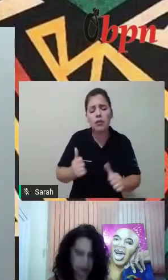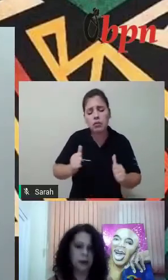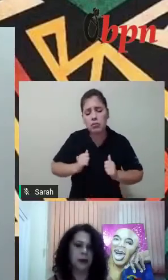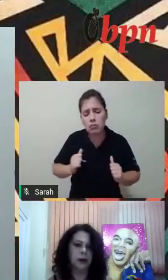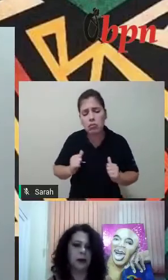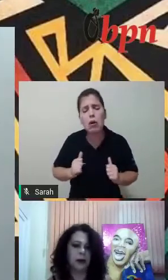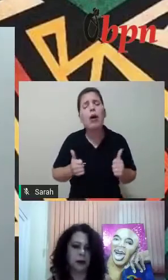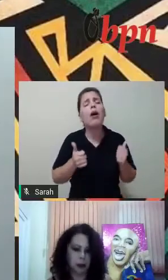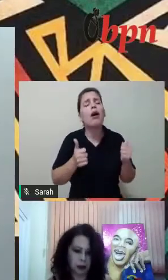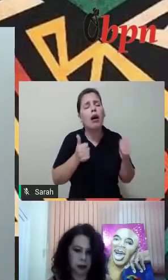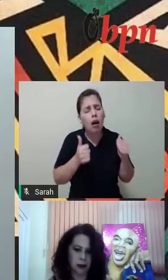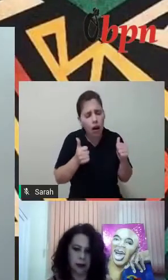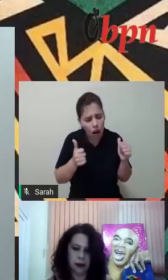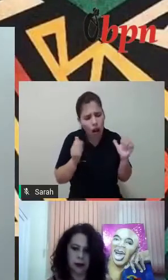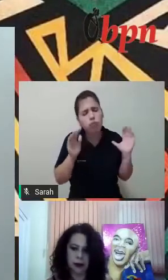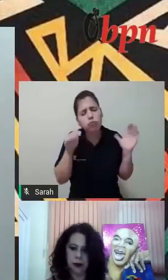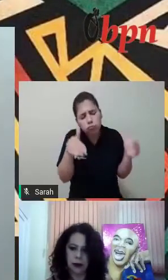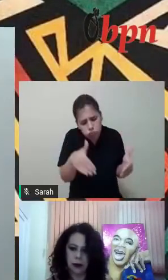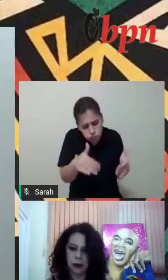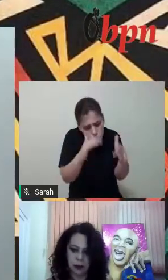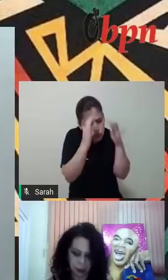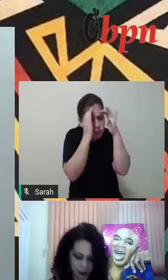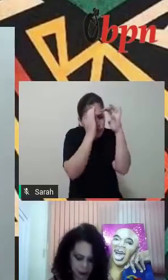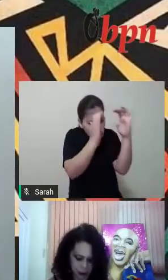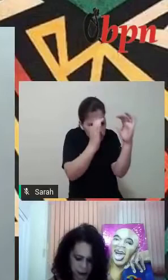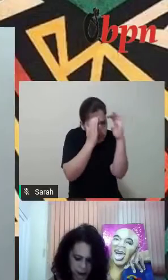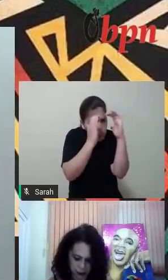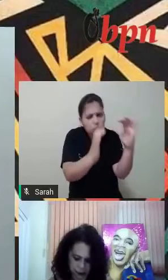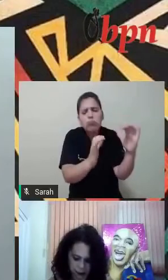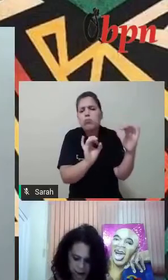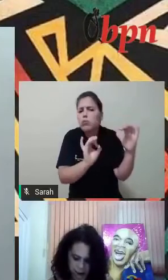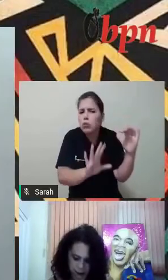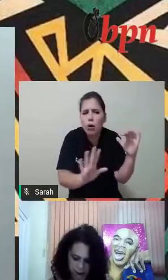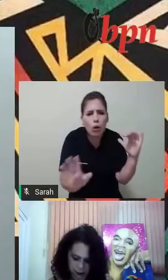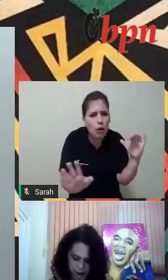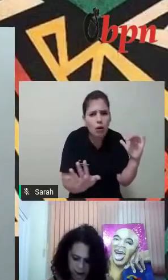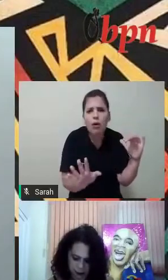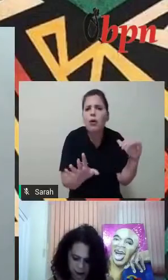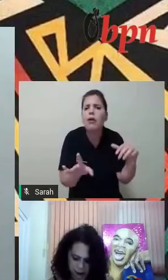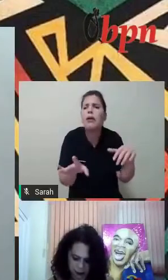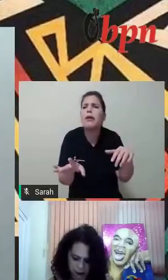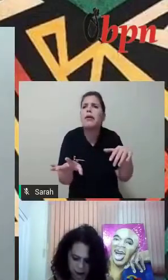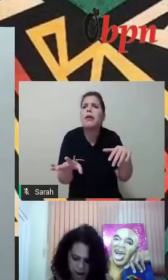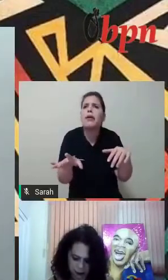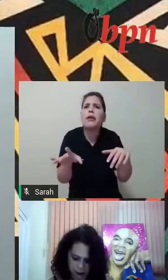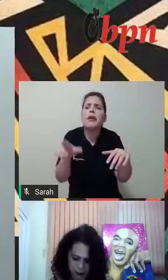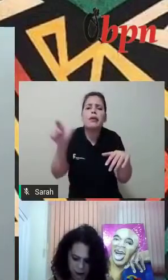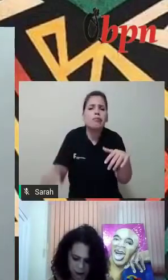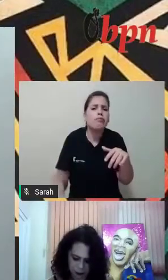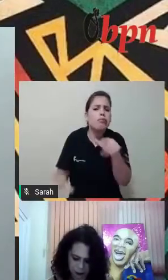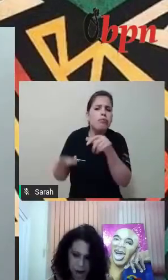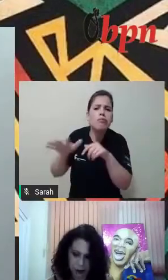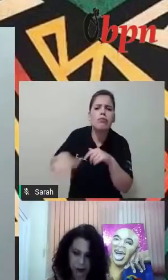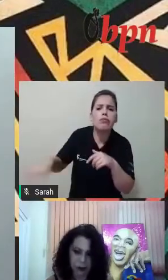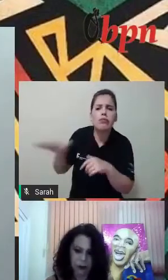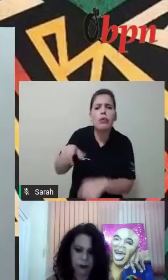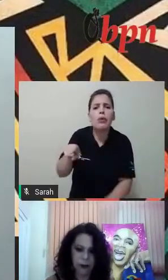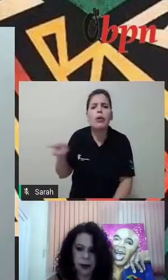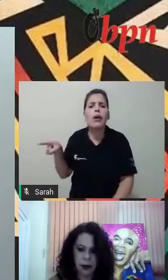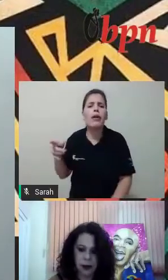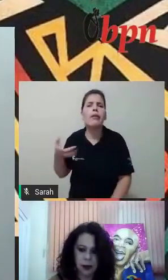a obedecer ao seu senhor, é aquele que vai ter